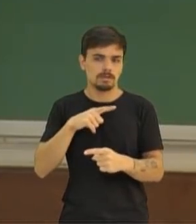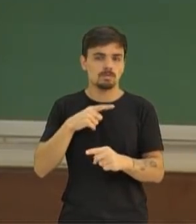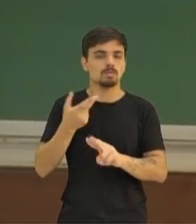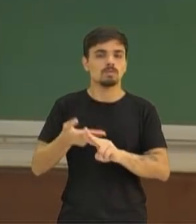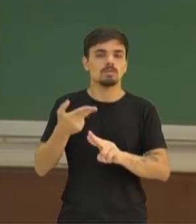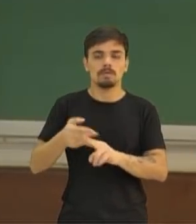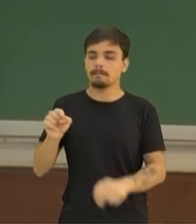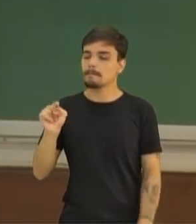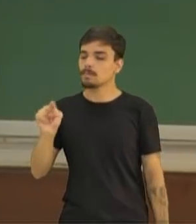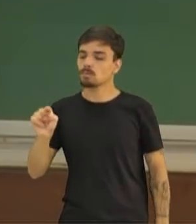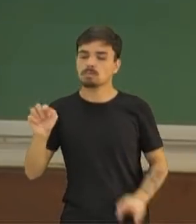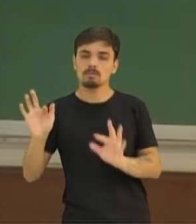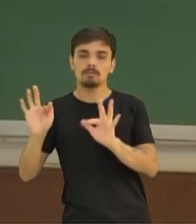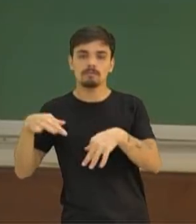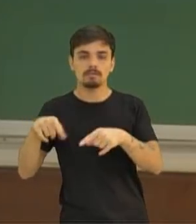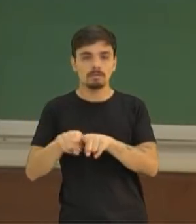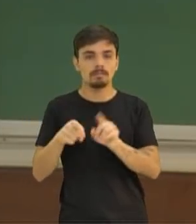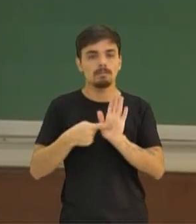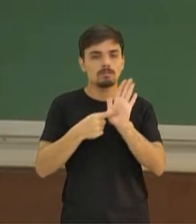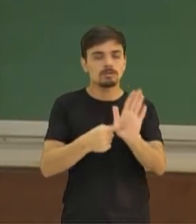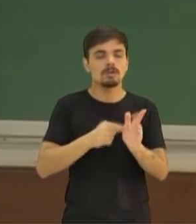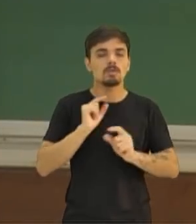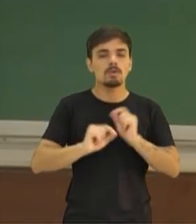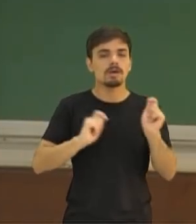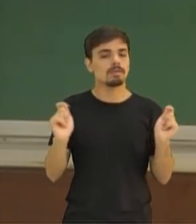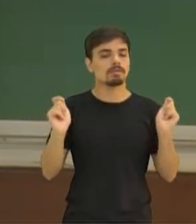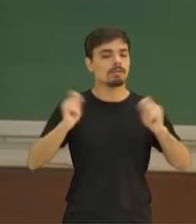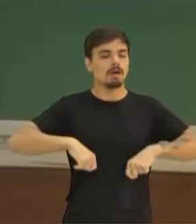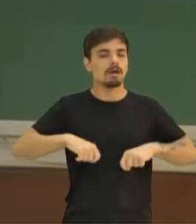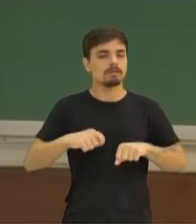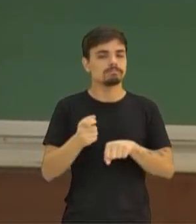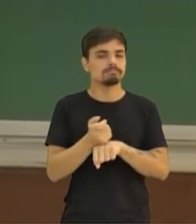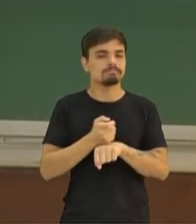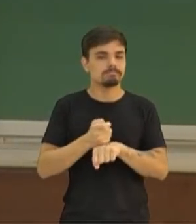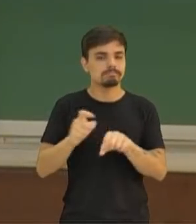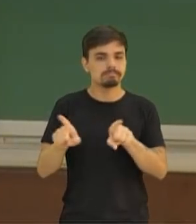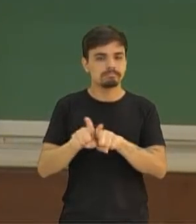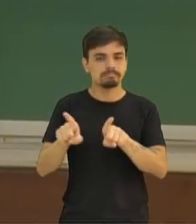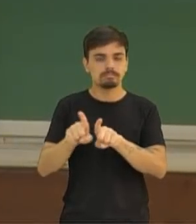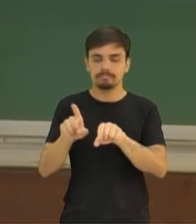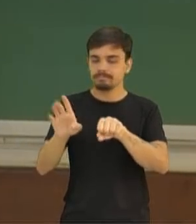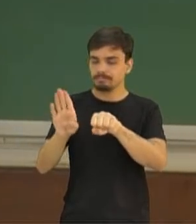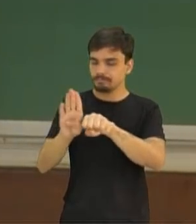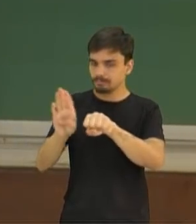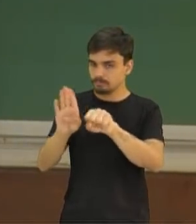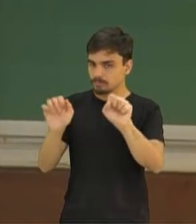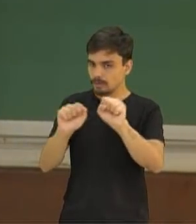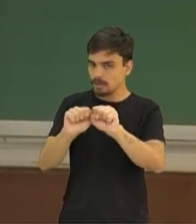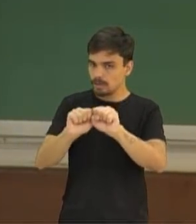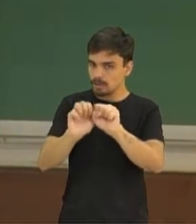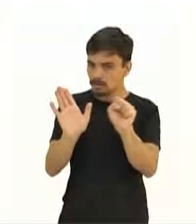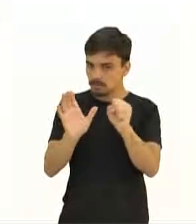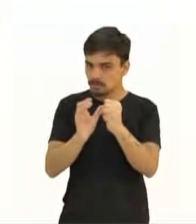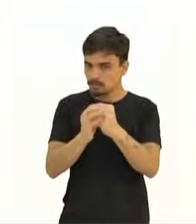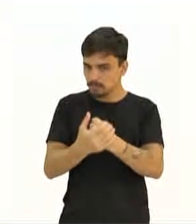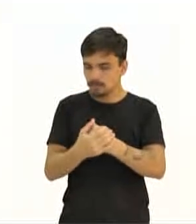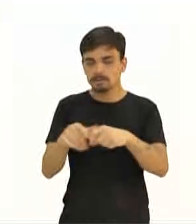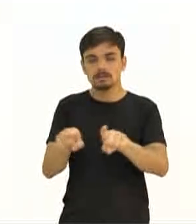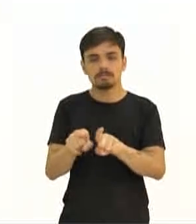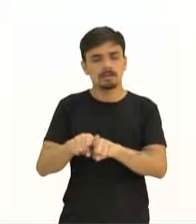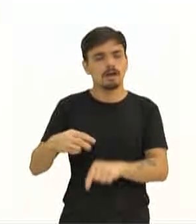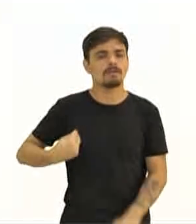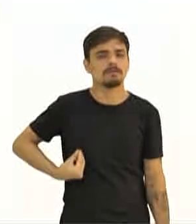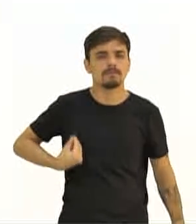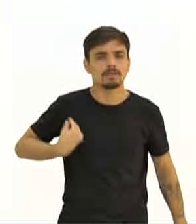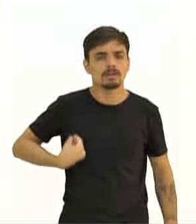final, indicando a possibilidade de sujeitos adjetivados implícitos. Tanto a vida pode ser muito mais